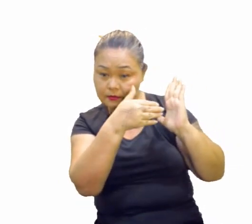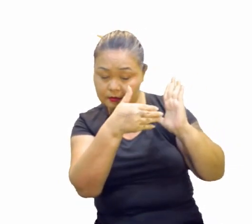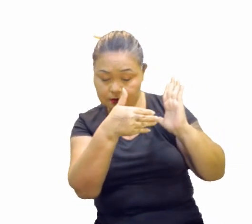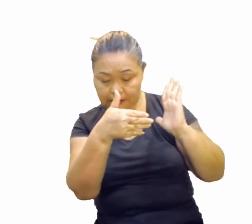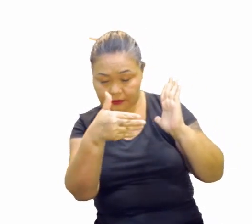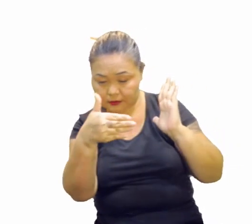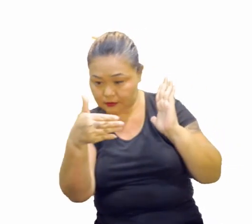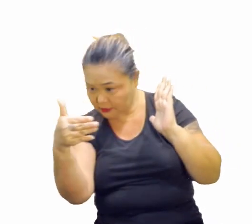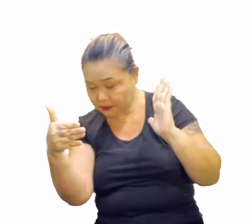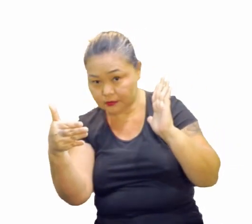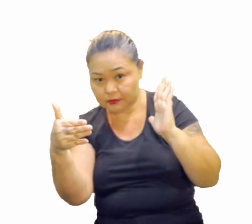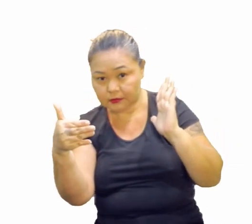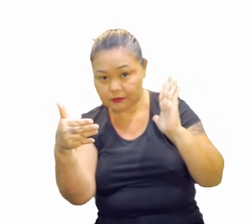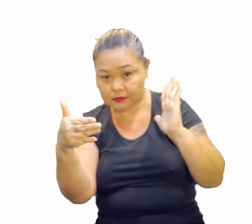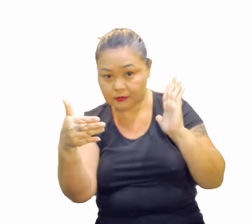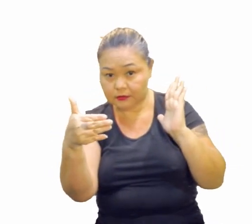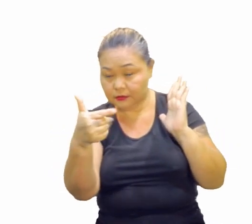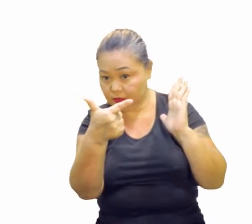de 20.